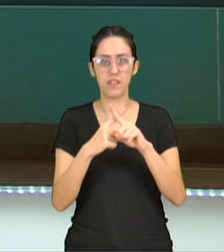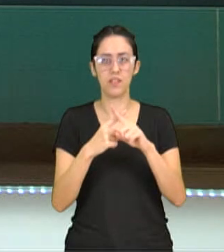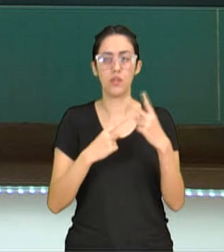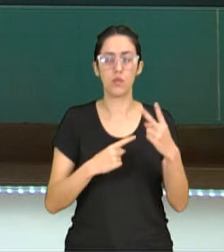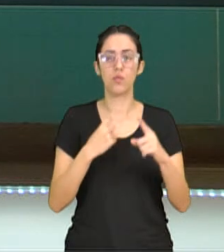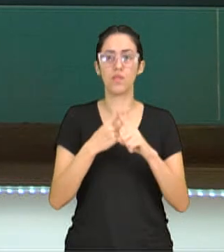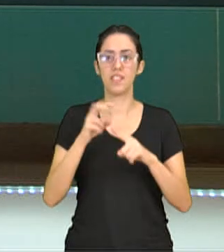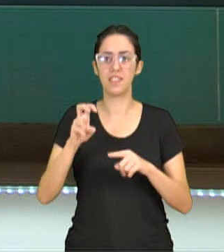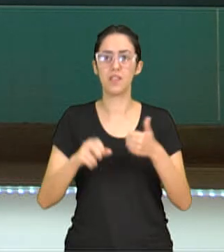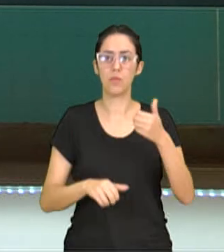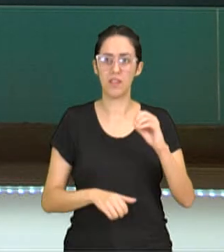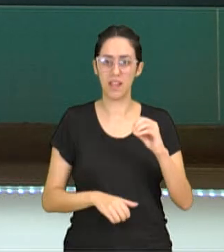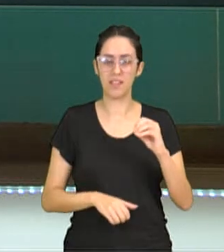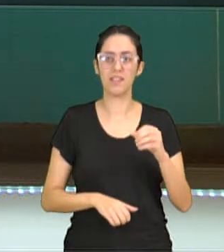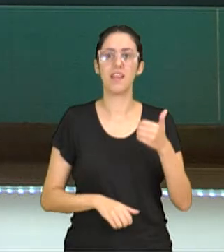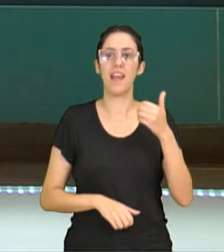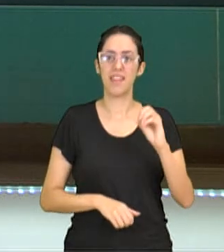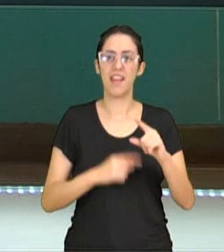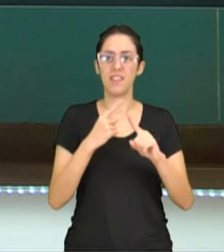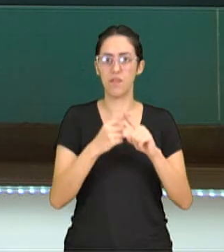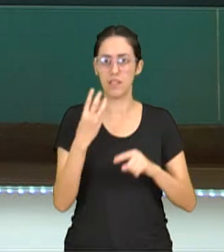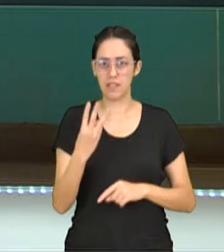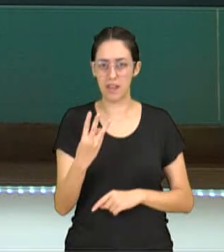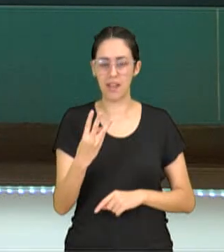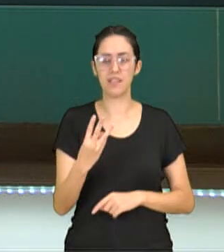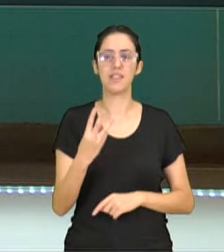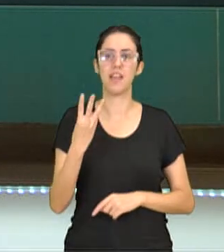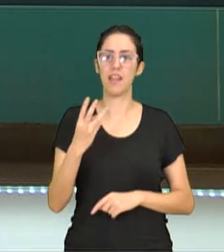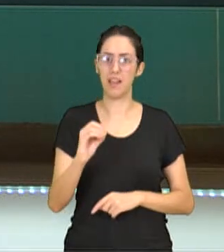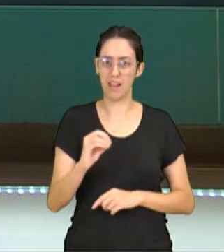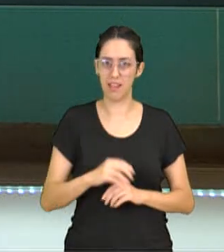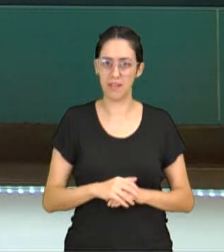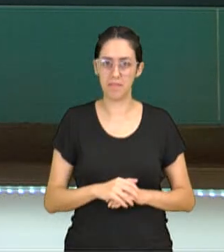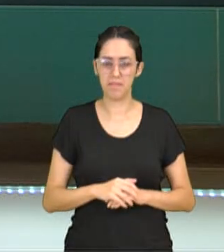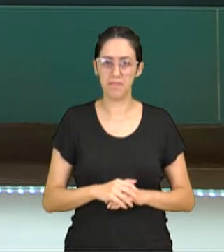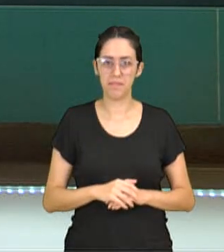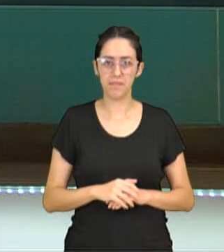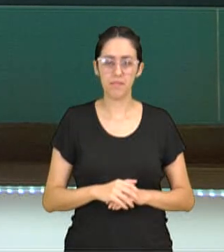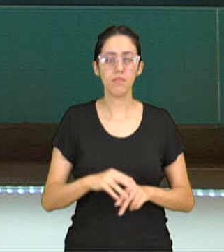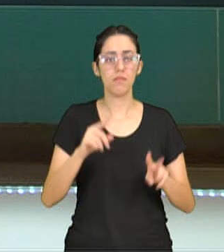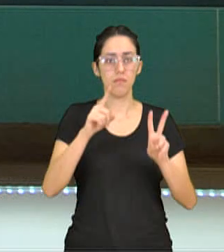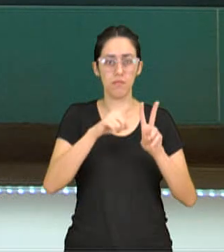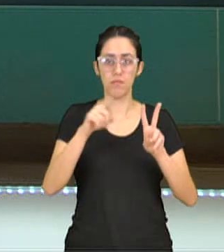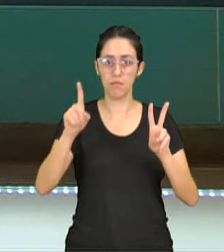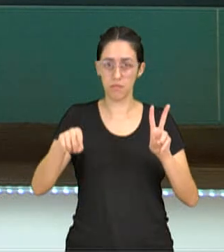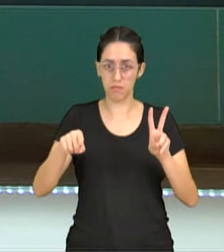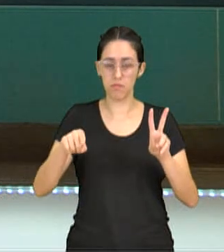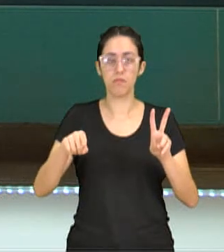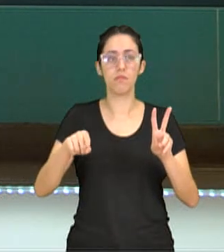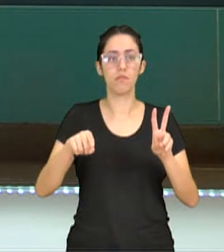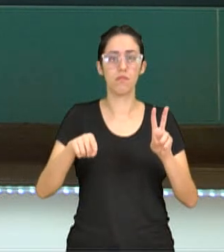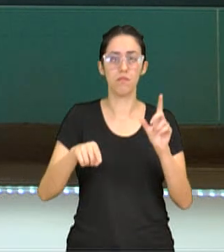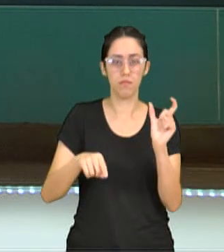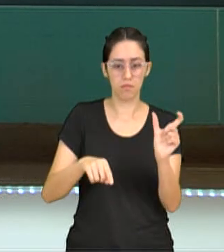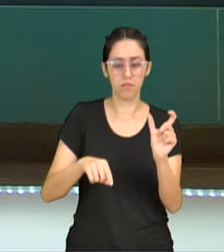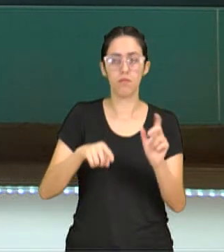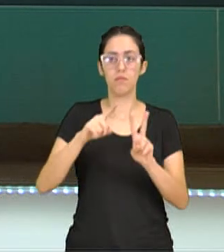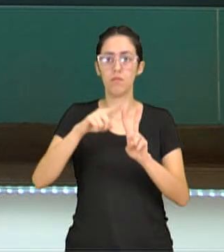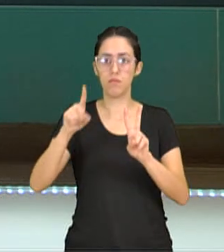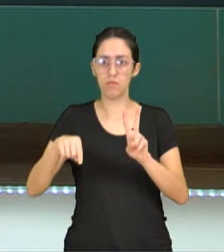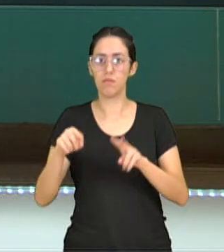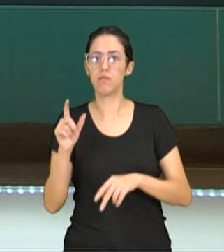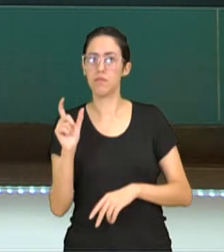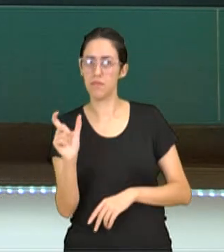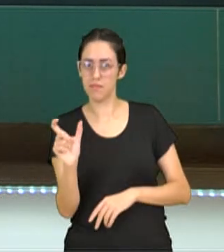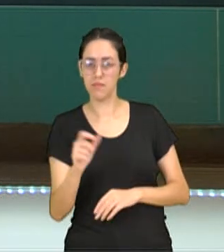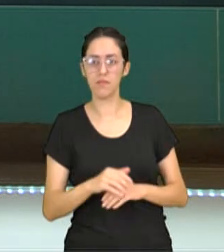3, 30. X menos. Ok? Aqui a mesma coisa. Extrai a raiz desse, x, raiz desse, 2. E